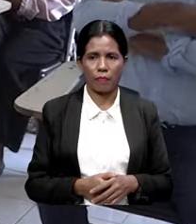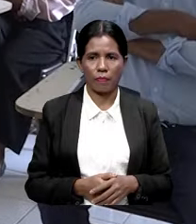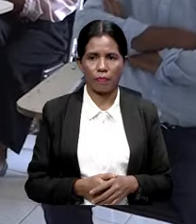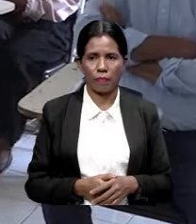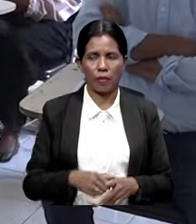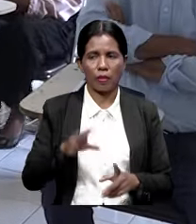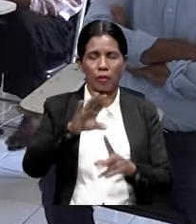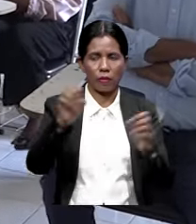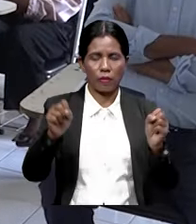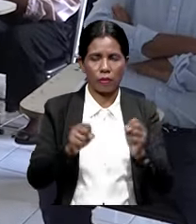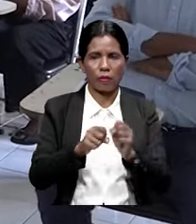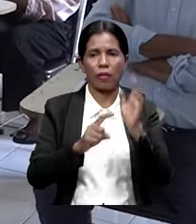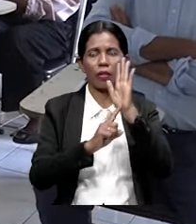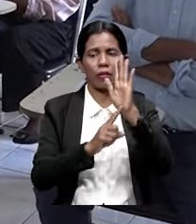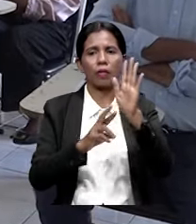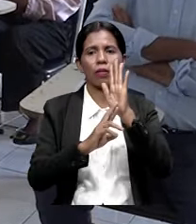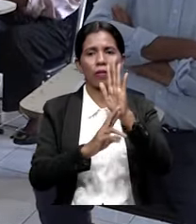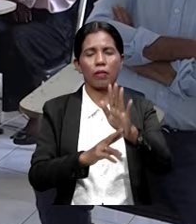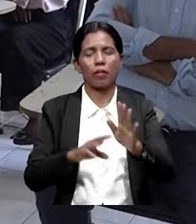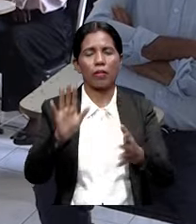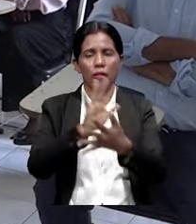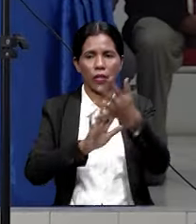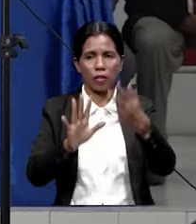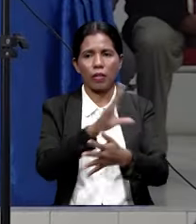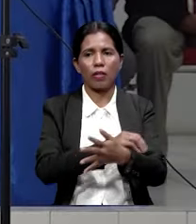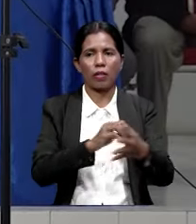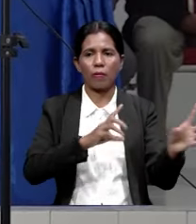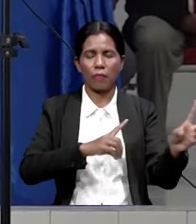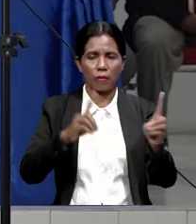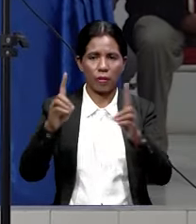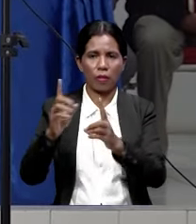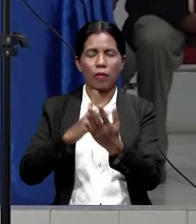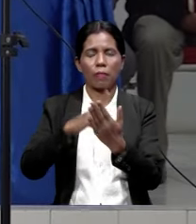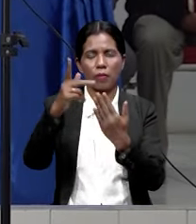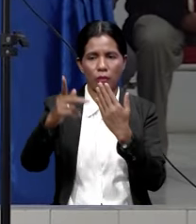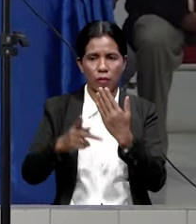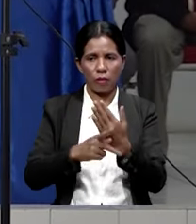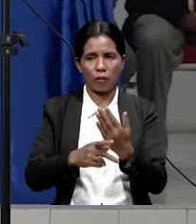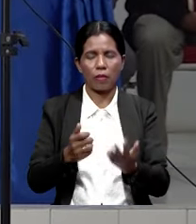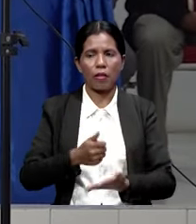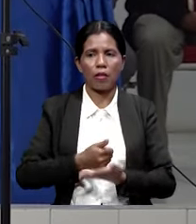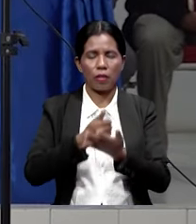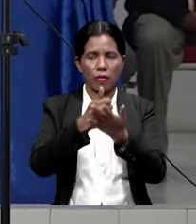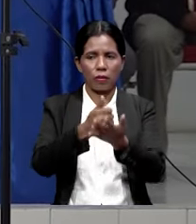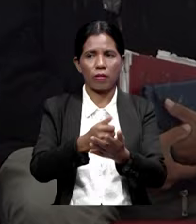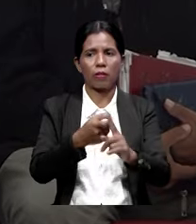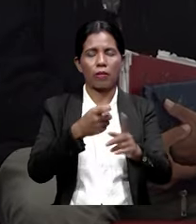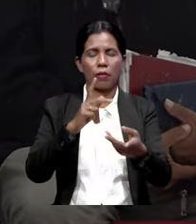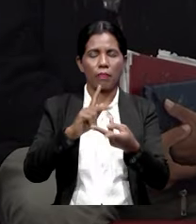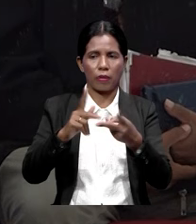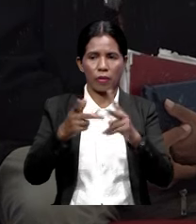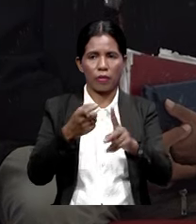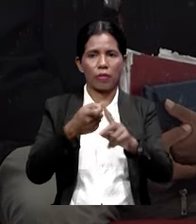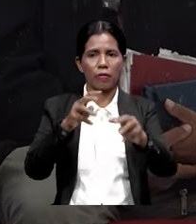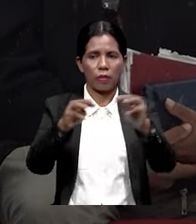Se fsuku bahamori hato rekomendasaun ne, ia seremonia abertura ba implementasaun programa intensivo ba facilitador husi parceiro hens ia munisipi